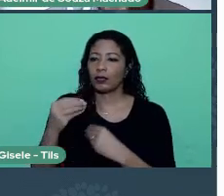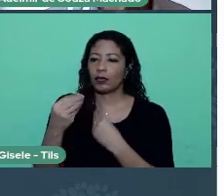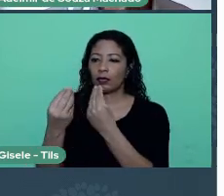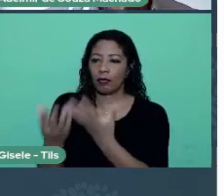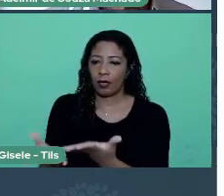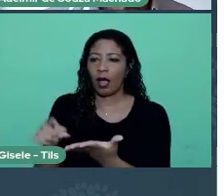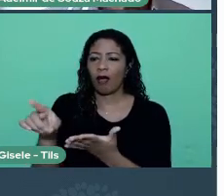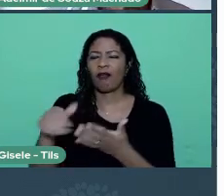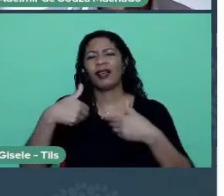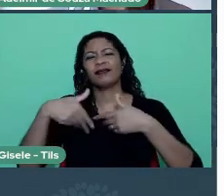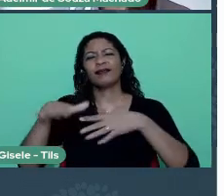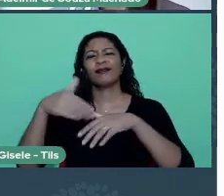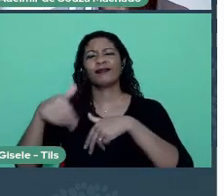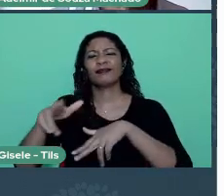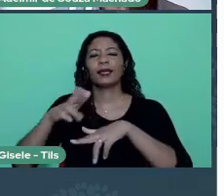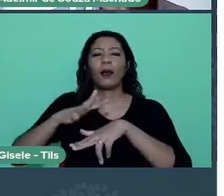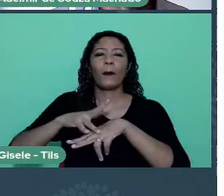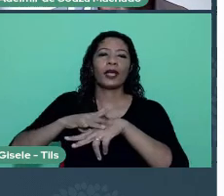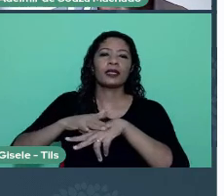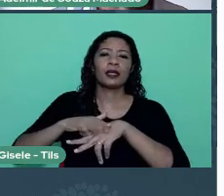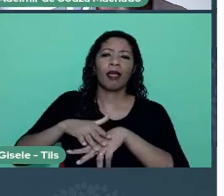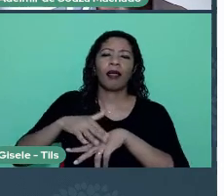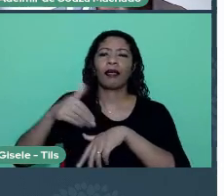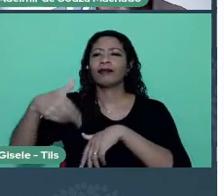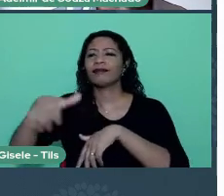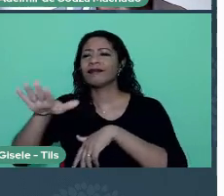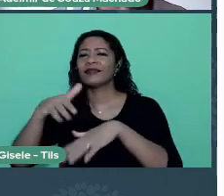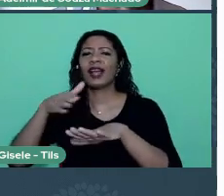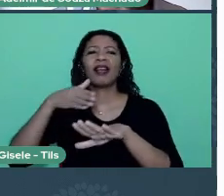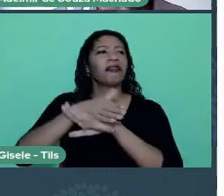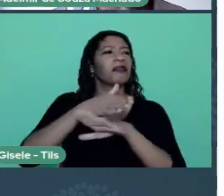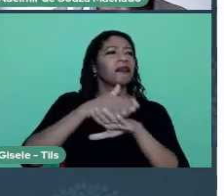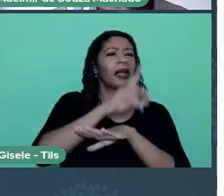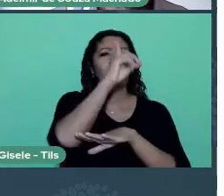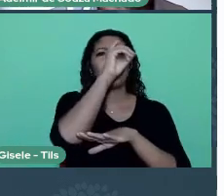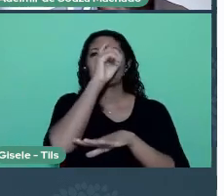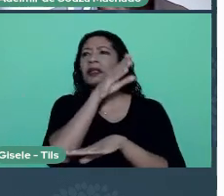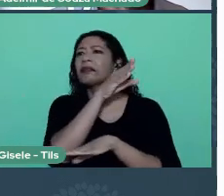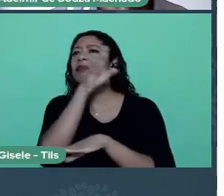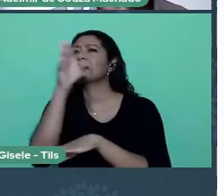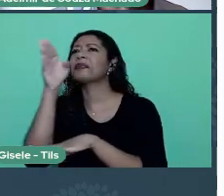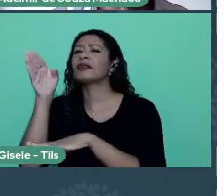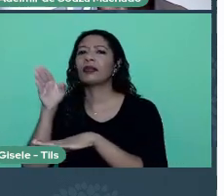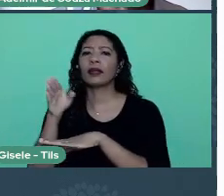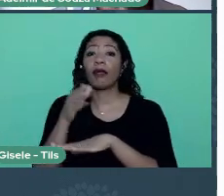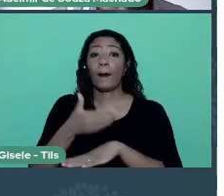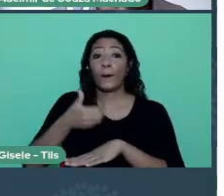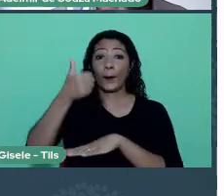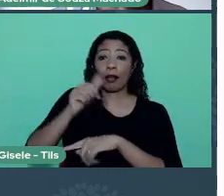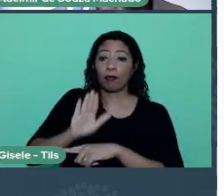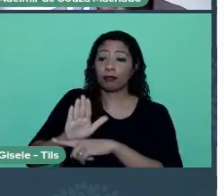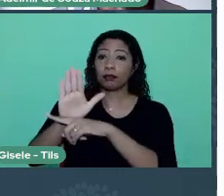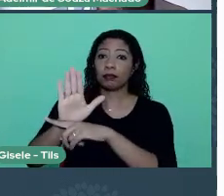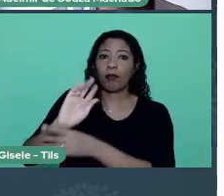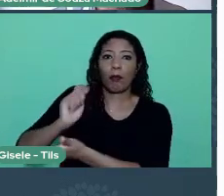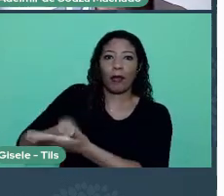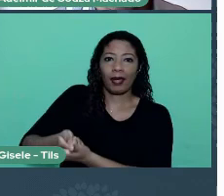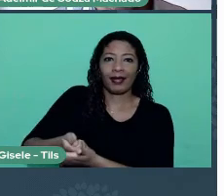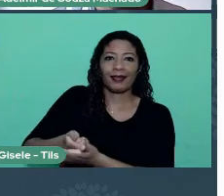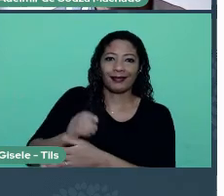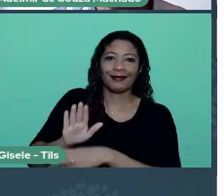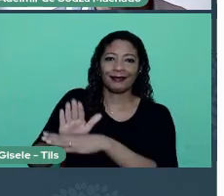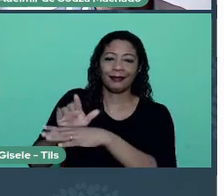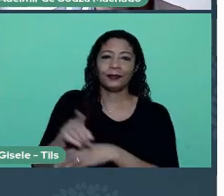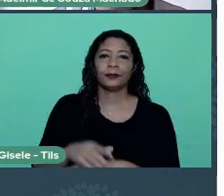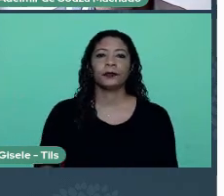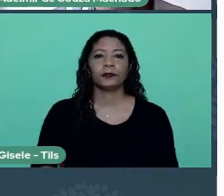própria sorte, se virando e indo nas emergências. Para concluir, a asma, vocês